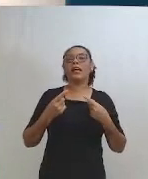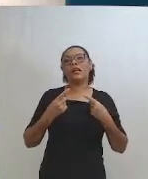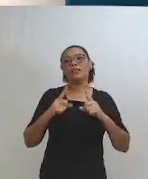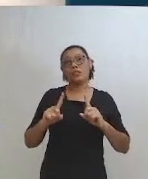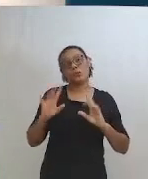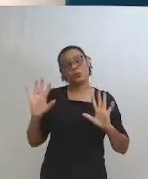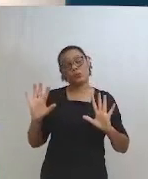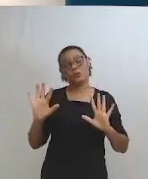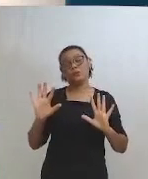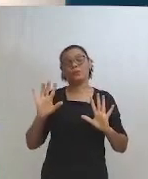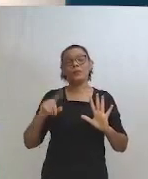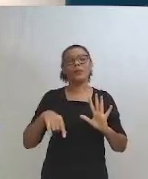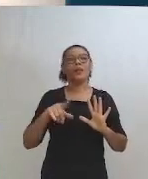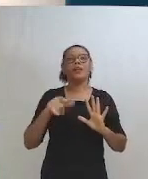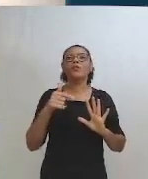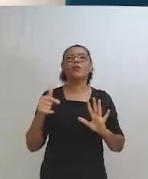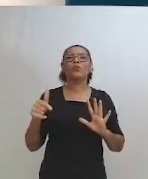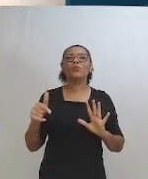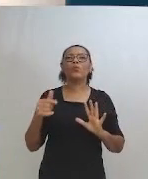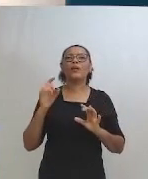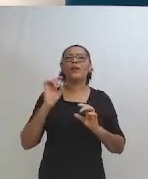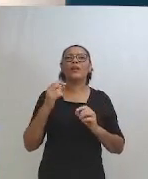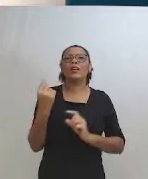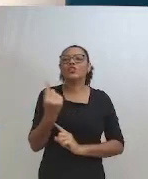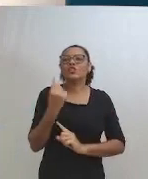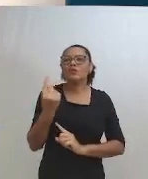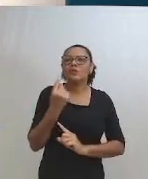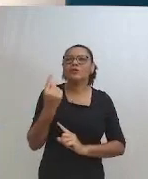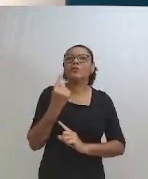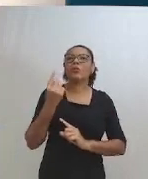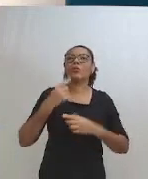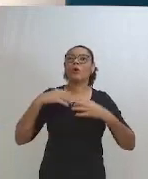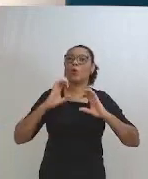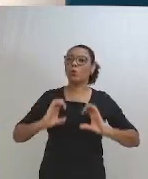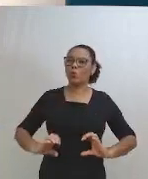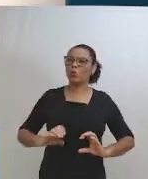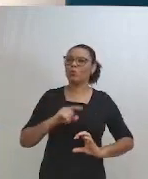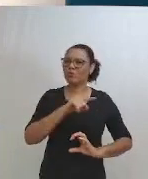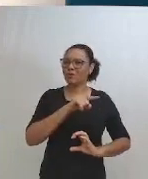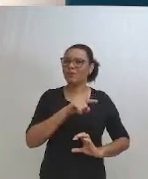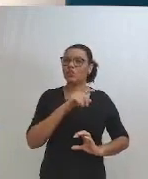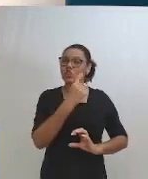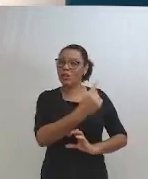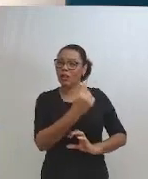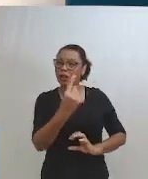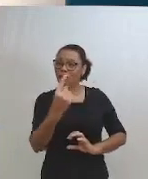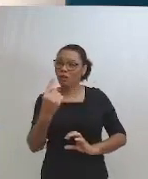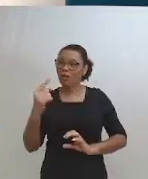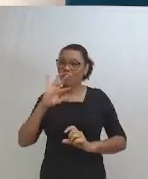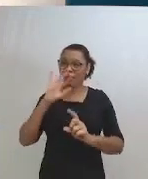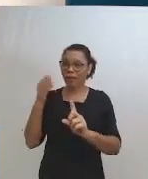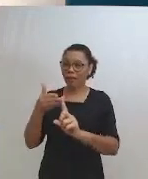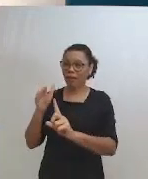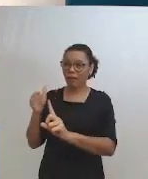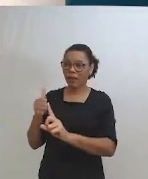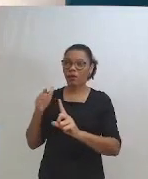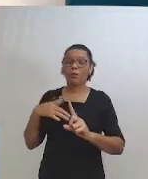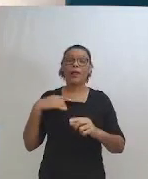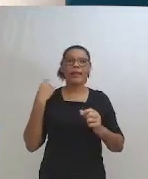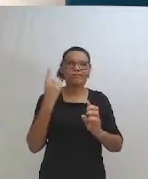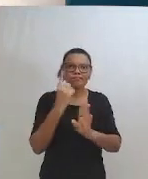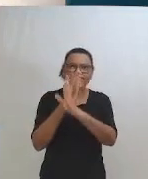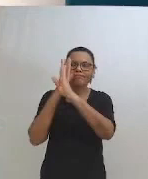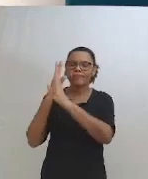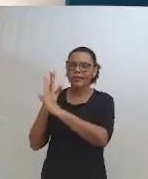não individualizou a conduta individual de cada réu. Ao contrário, ela identificou um dos